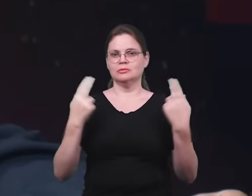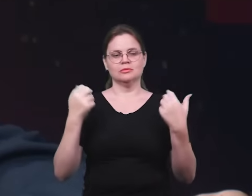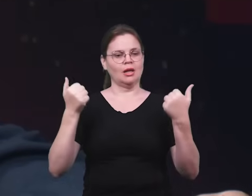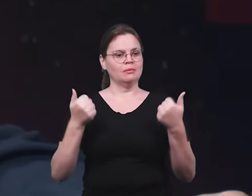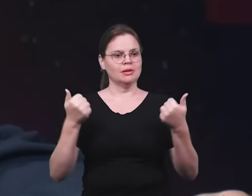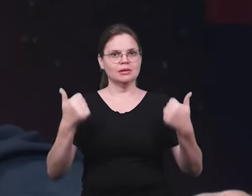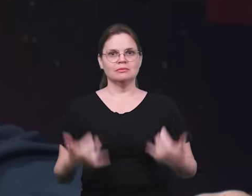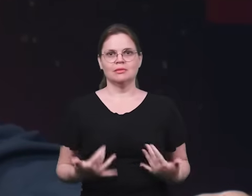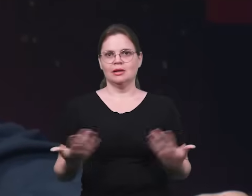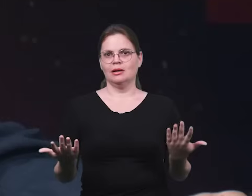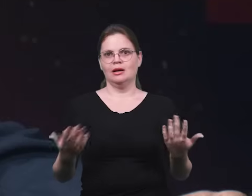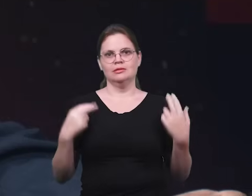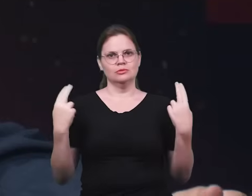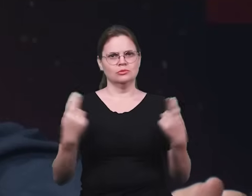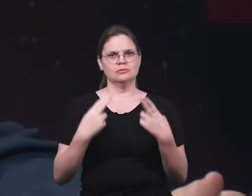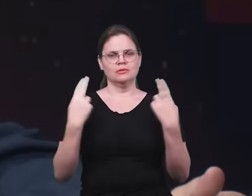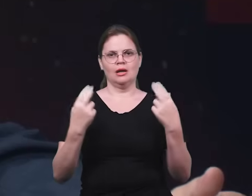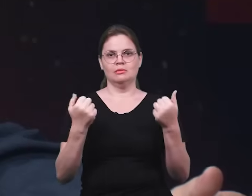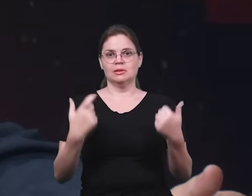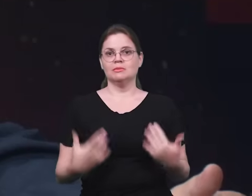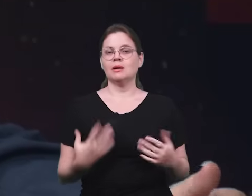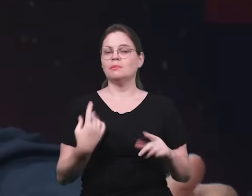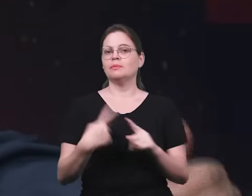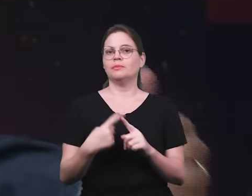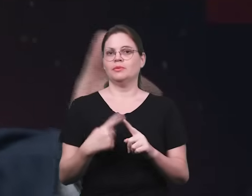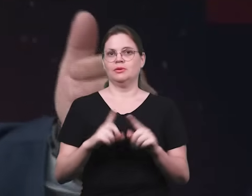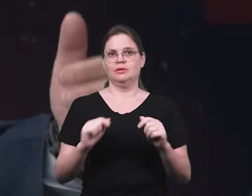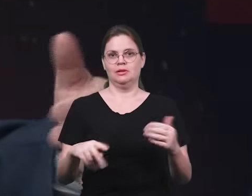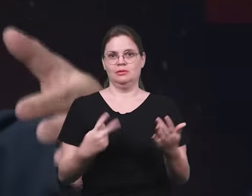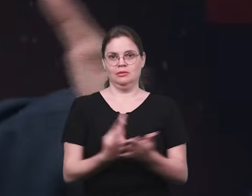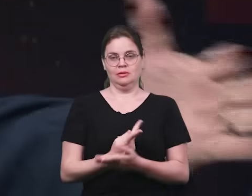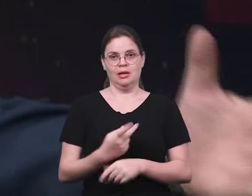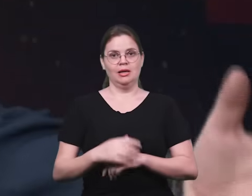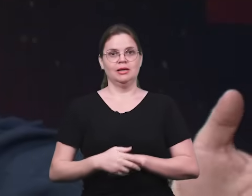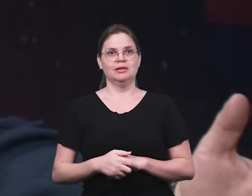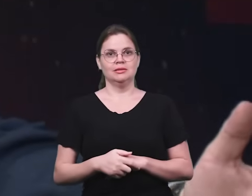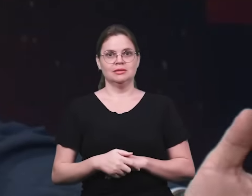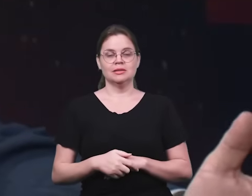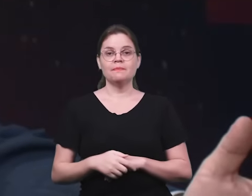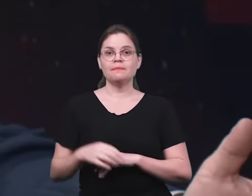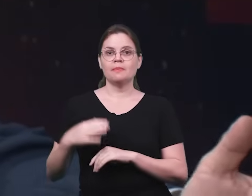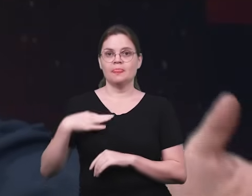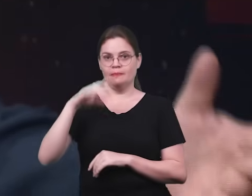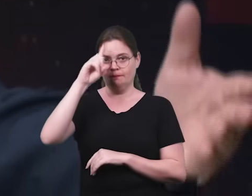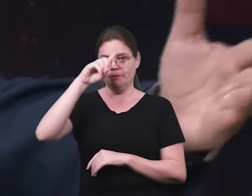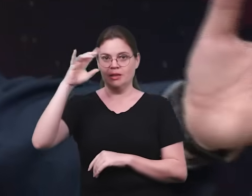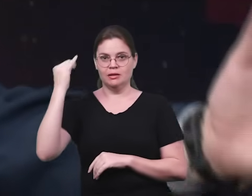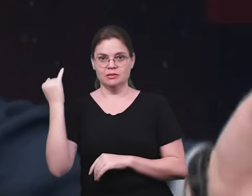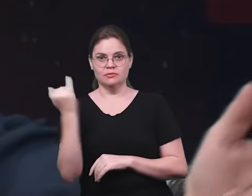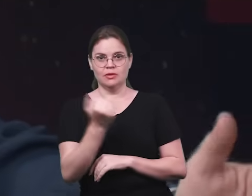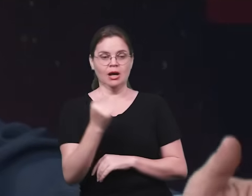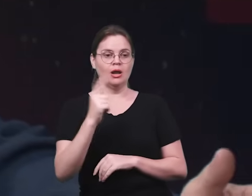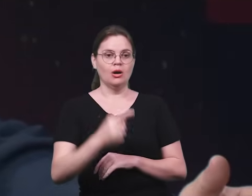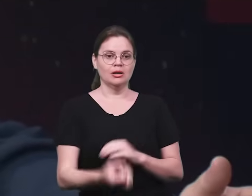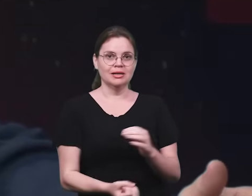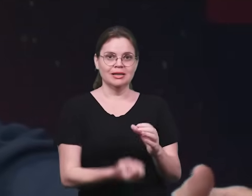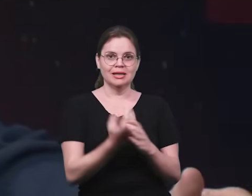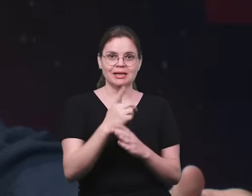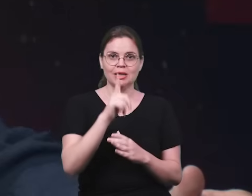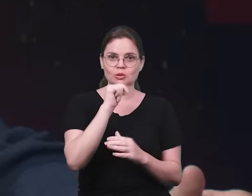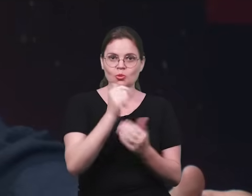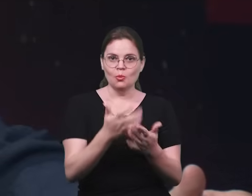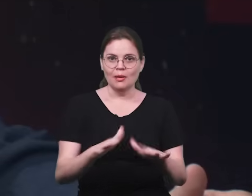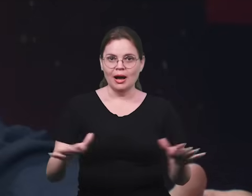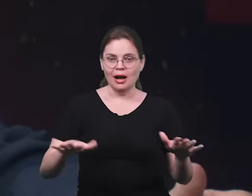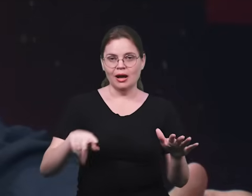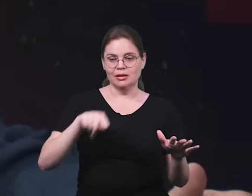e imensurável. Porque ele simplesmente fala, olha, e produza as águas, animais, e